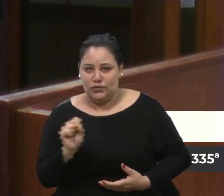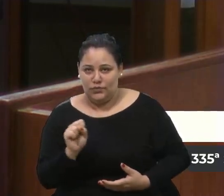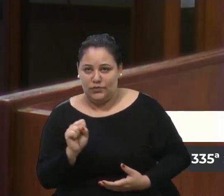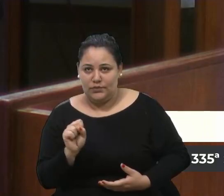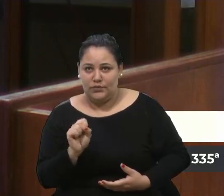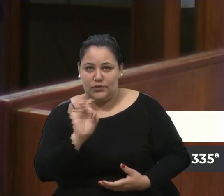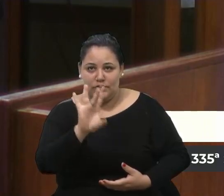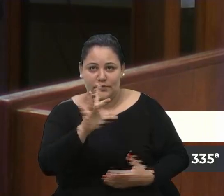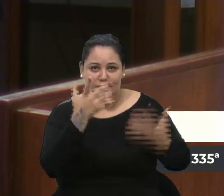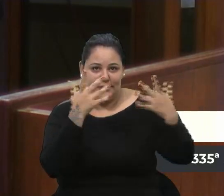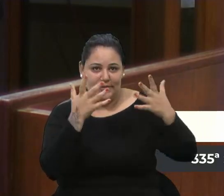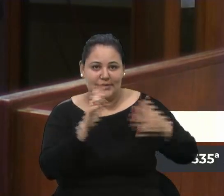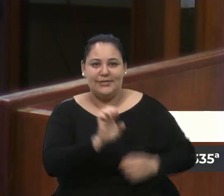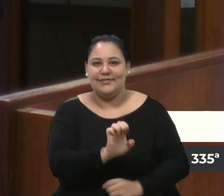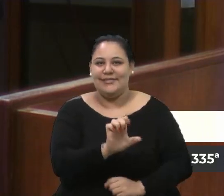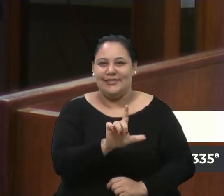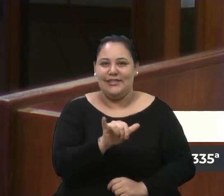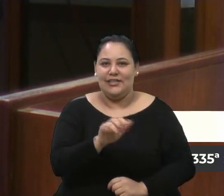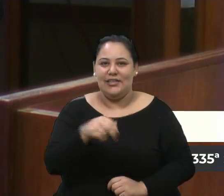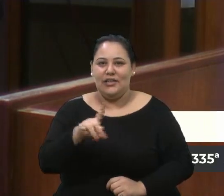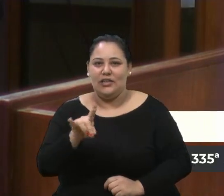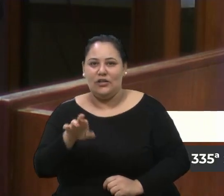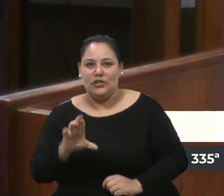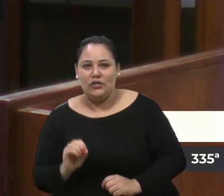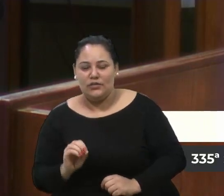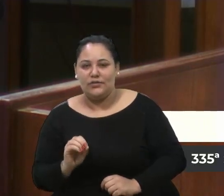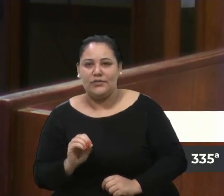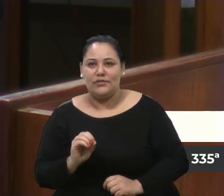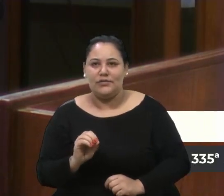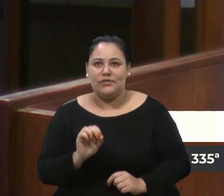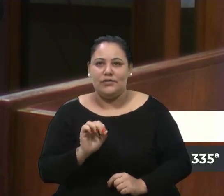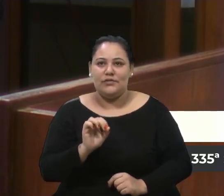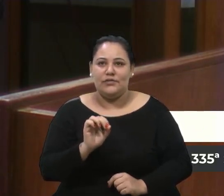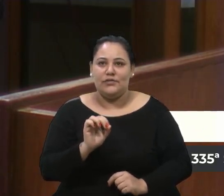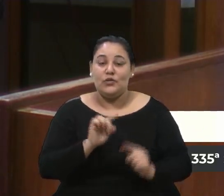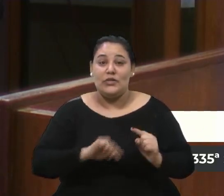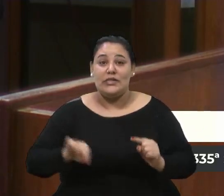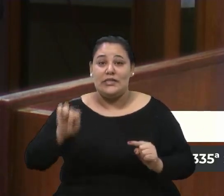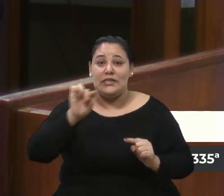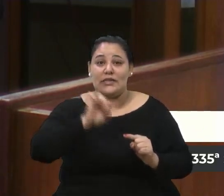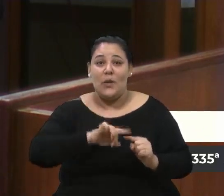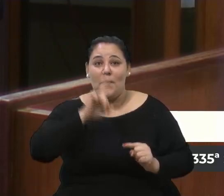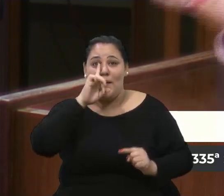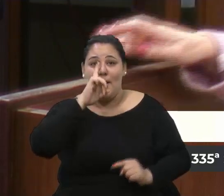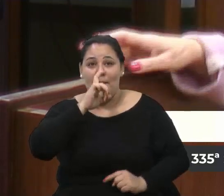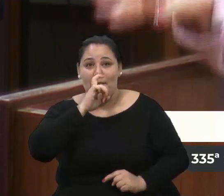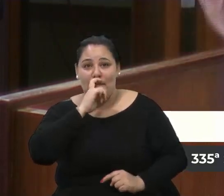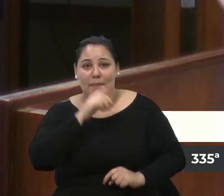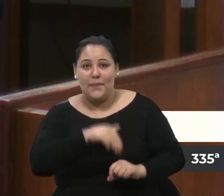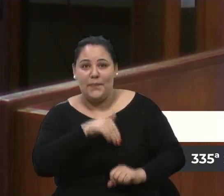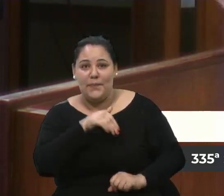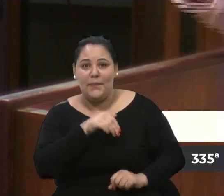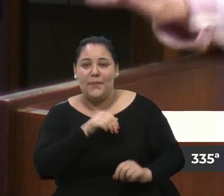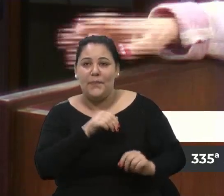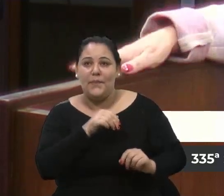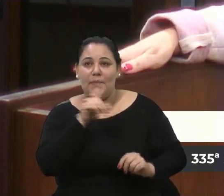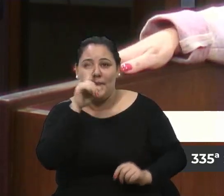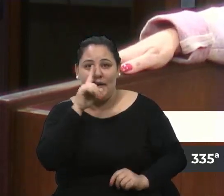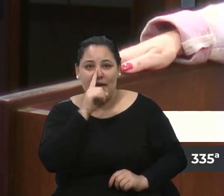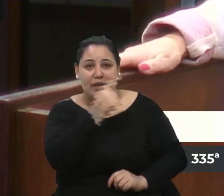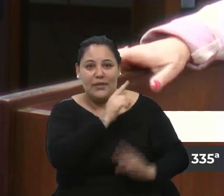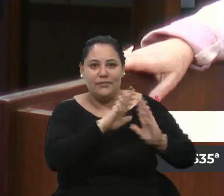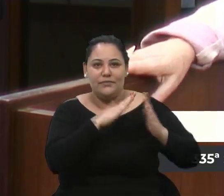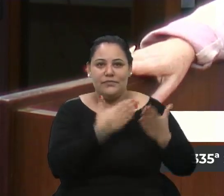saudar o Eleandro, né, do Círculo de Pais e Mestres e Mães, lá da cidade, lá da escola Cis